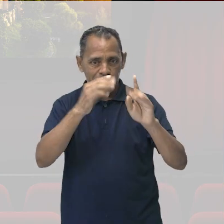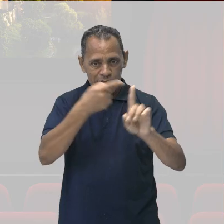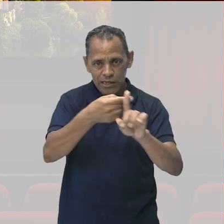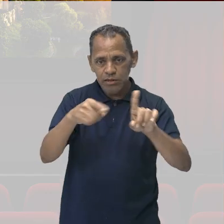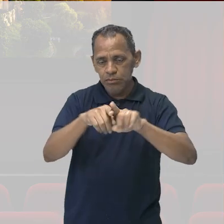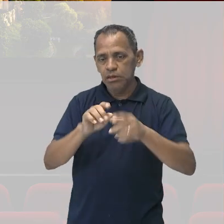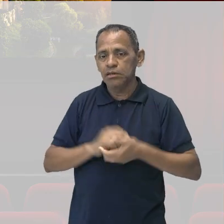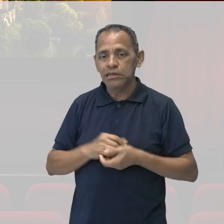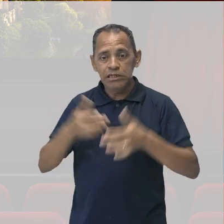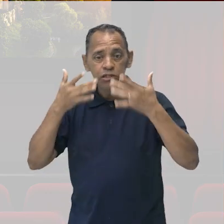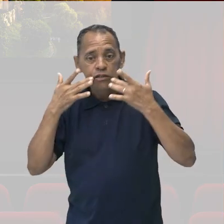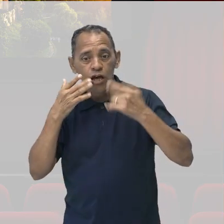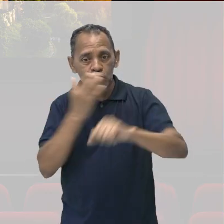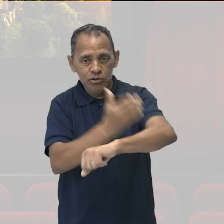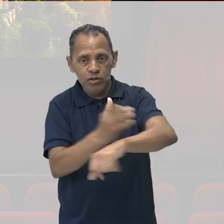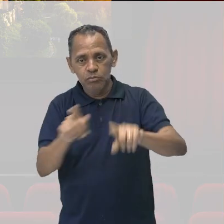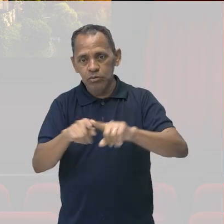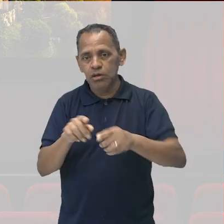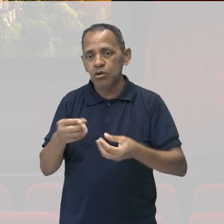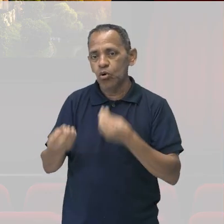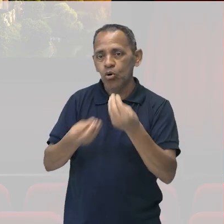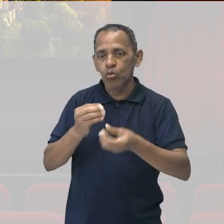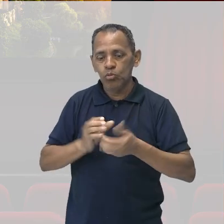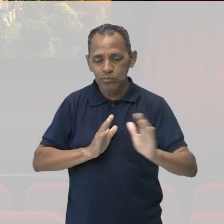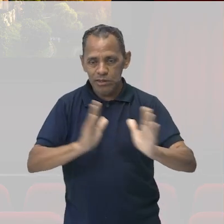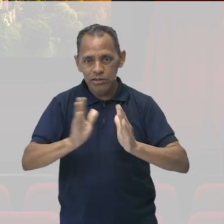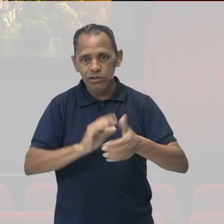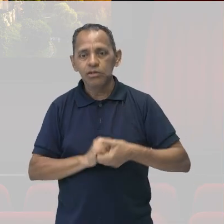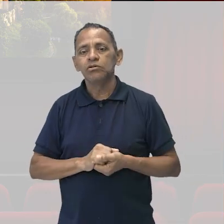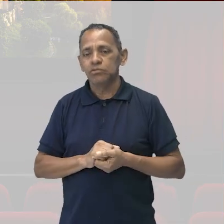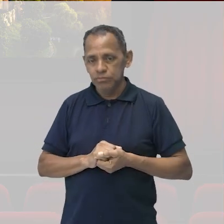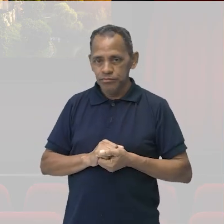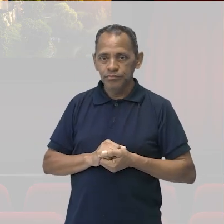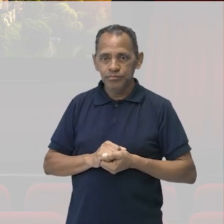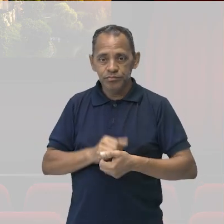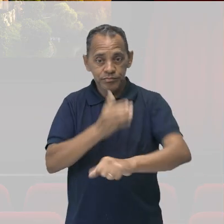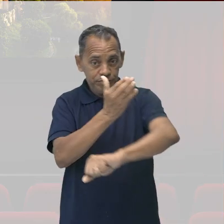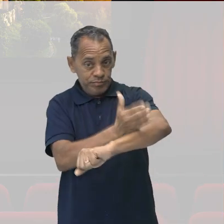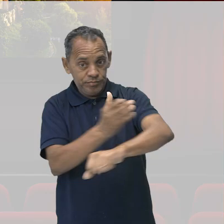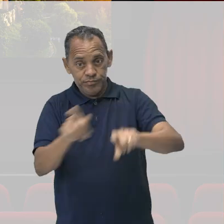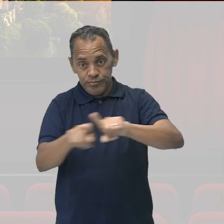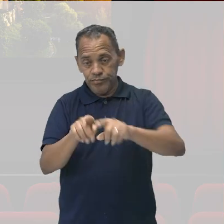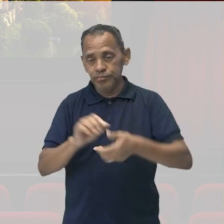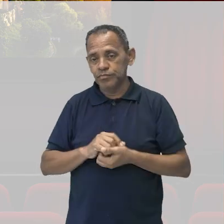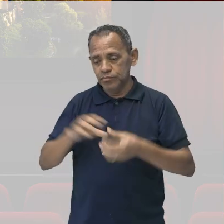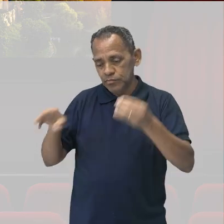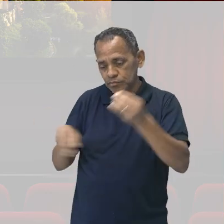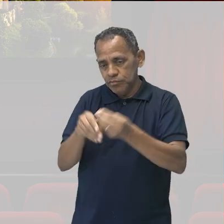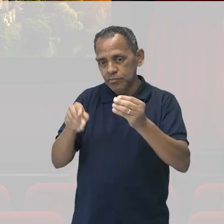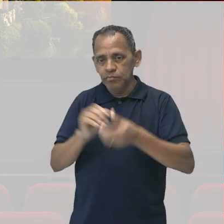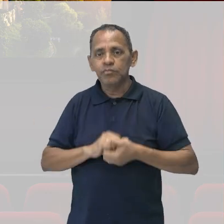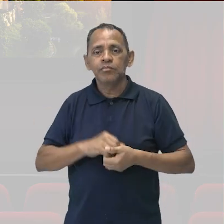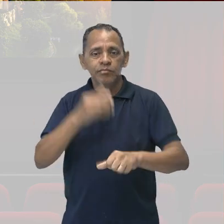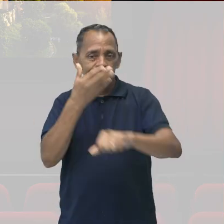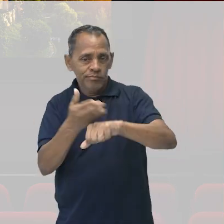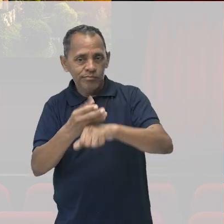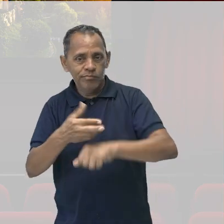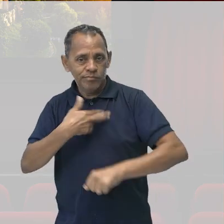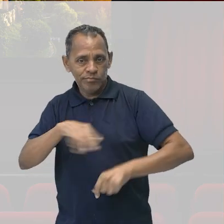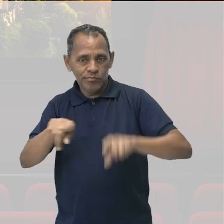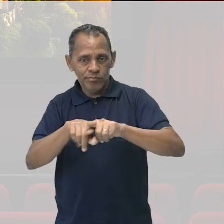o teatro medieval e a moralidade. Durante a Idade Média, o teatro evoluiu para incluir